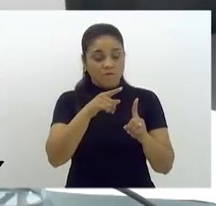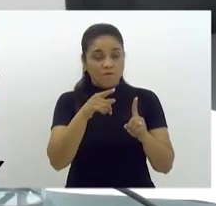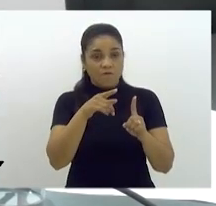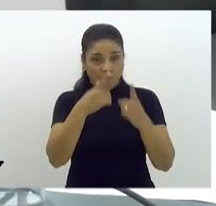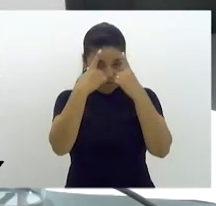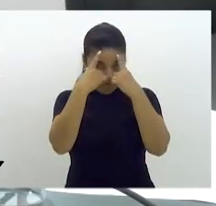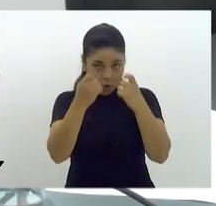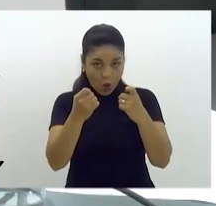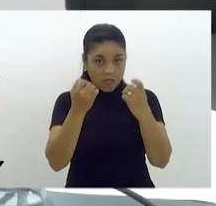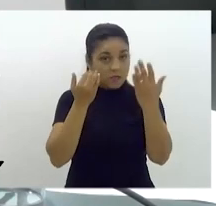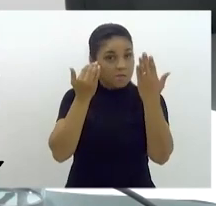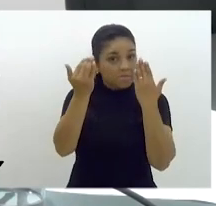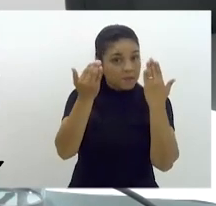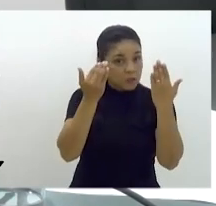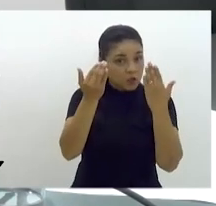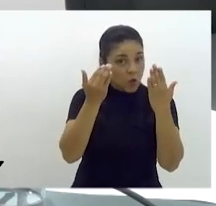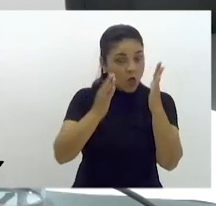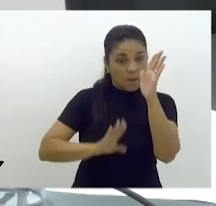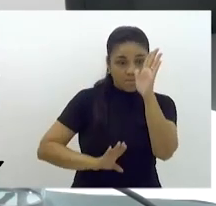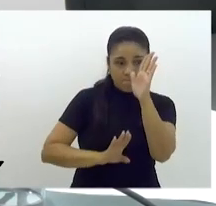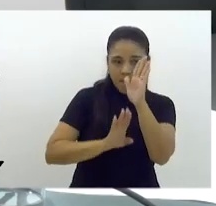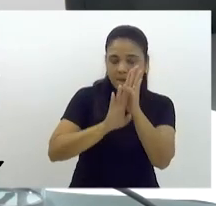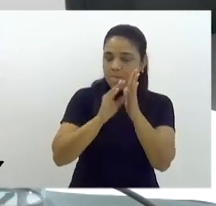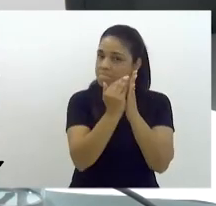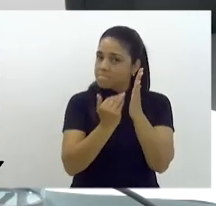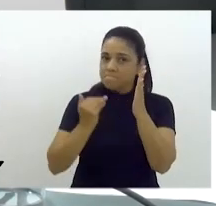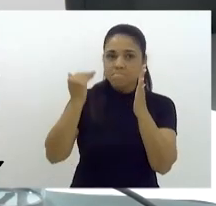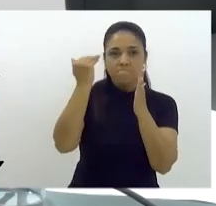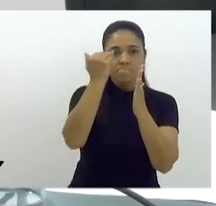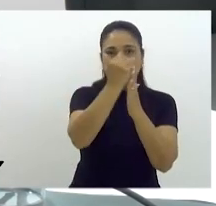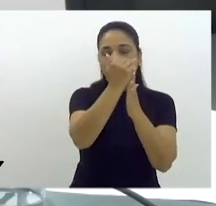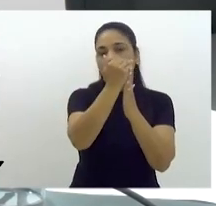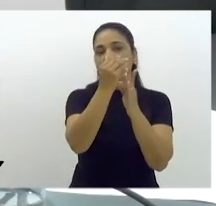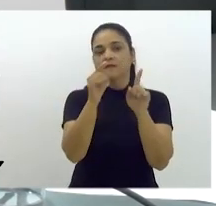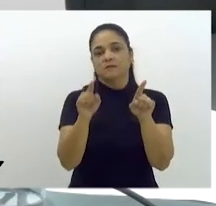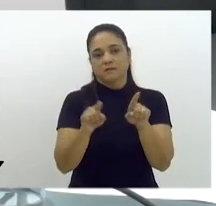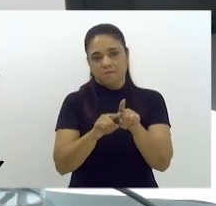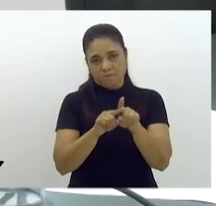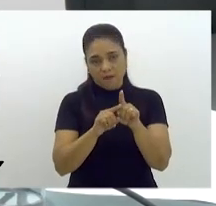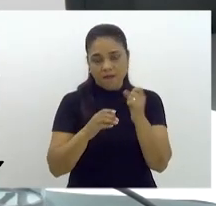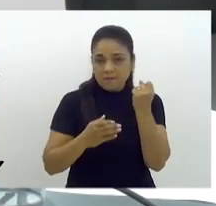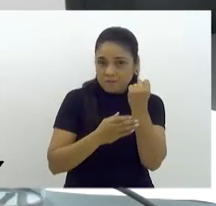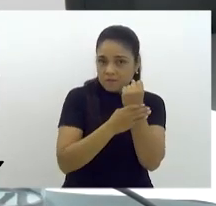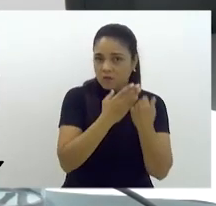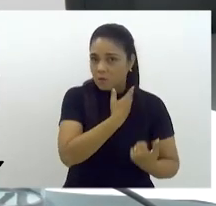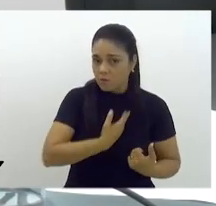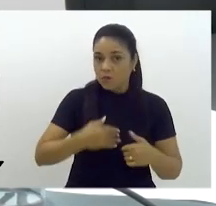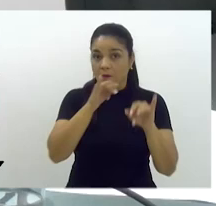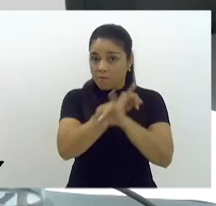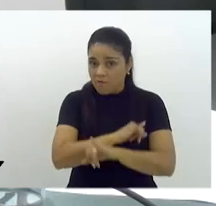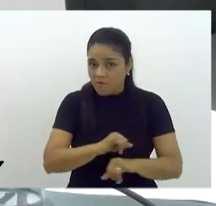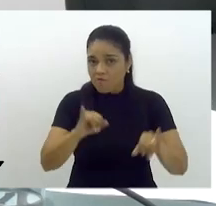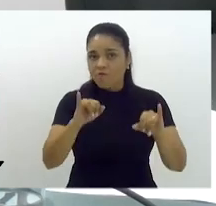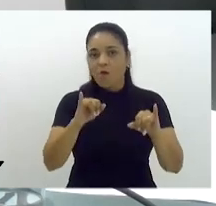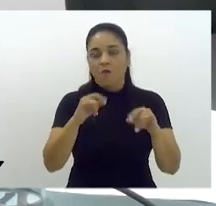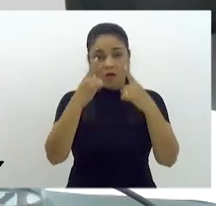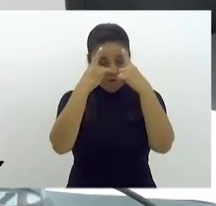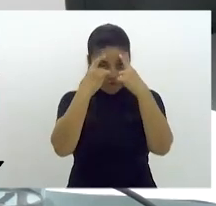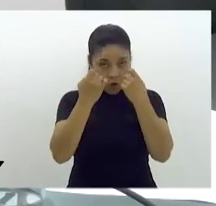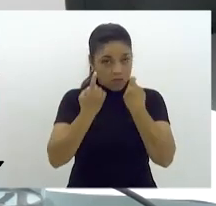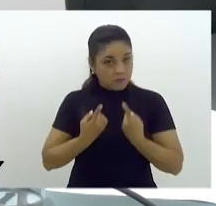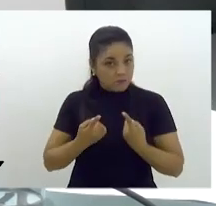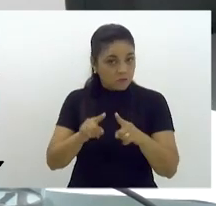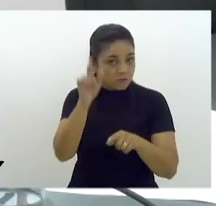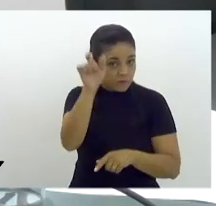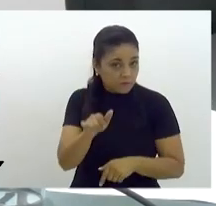é o número de maior incidência e o Fórum Brasileiro de Segurança Pública também fala é que no âmbito da violência contra mulher